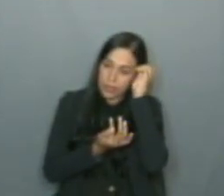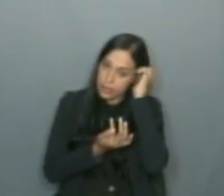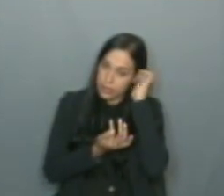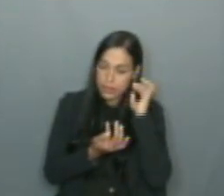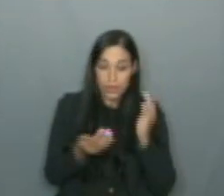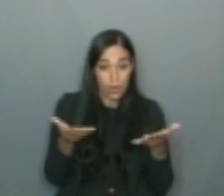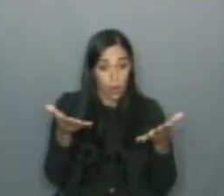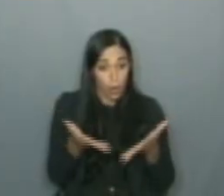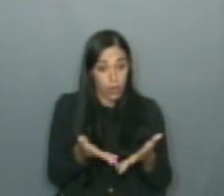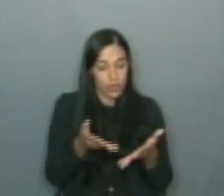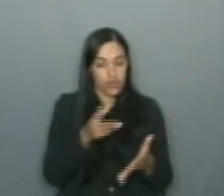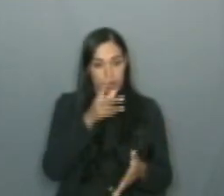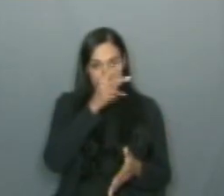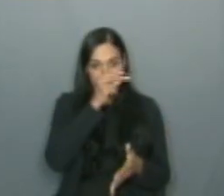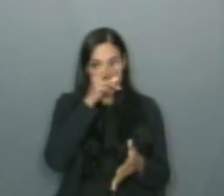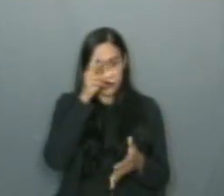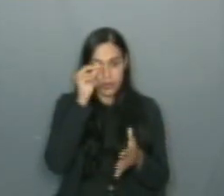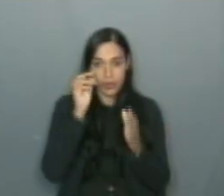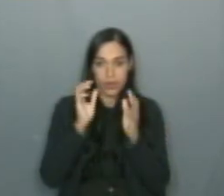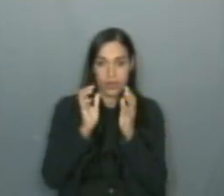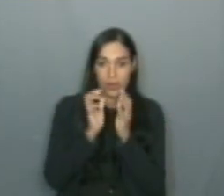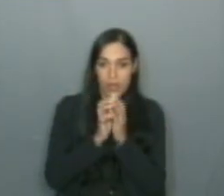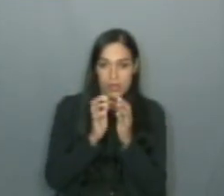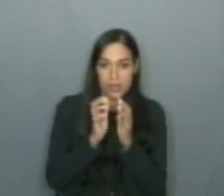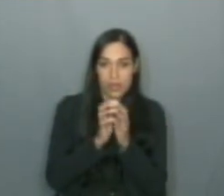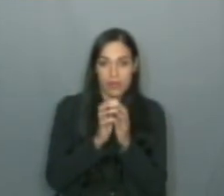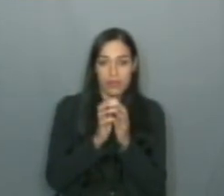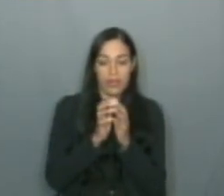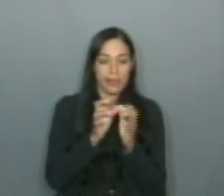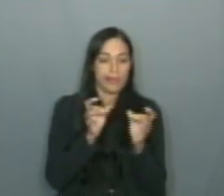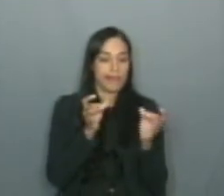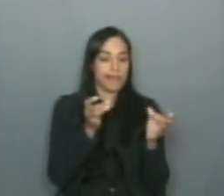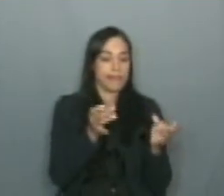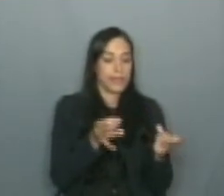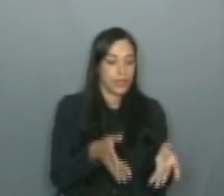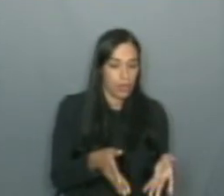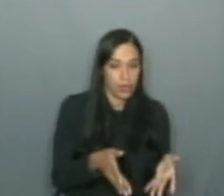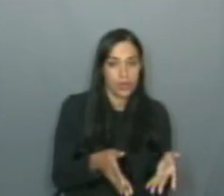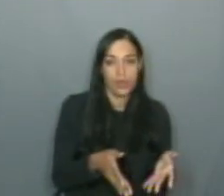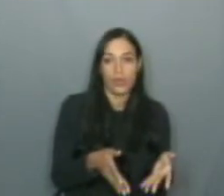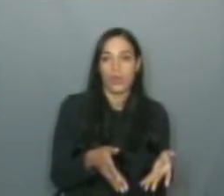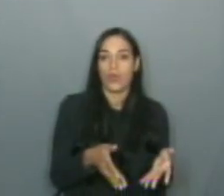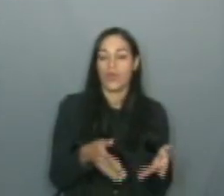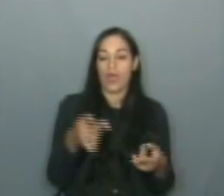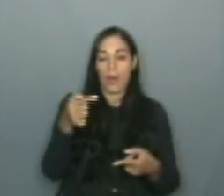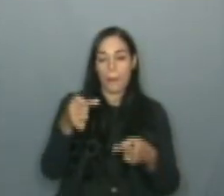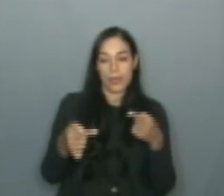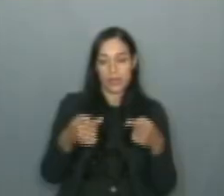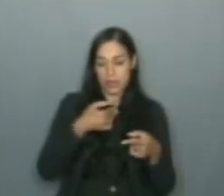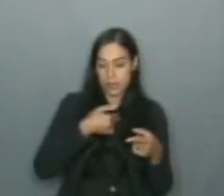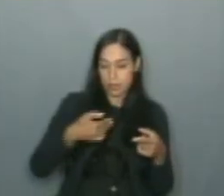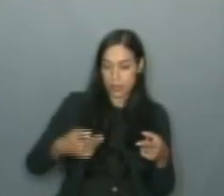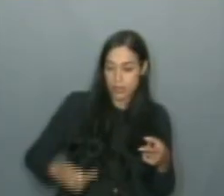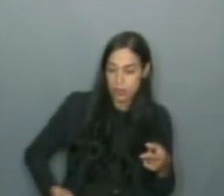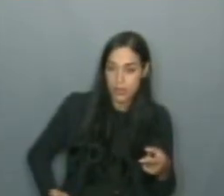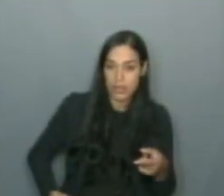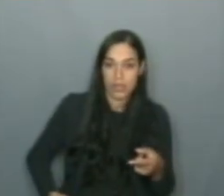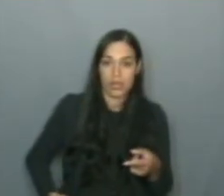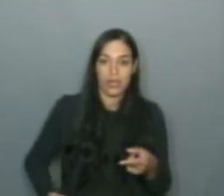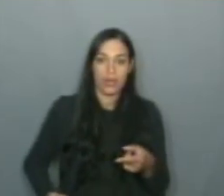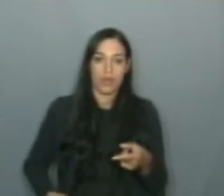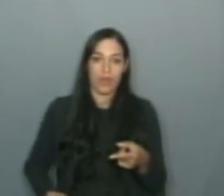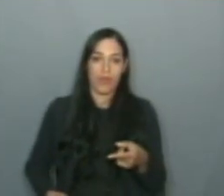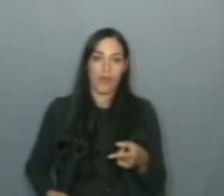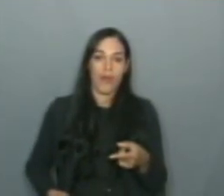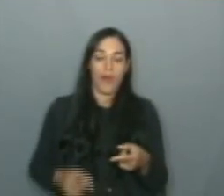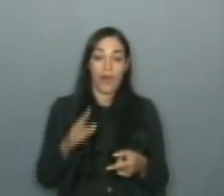Hoje, na prefeitura da cidade do Recife, o abandono é sinônimo de política pública.